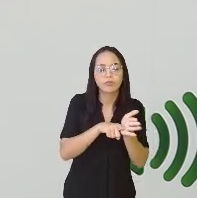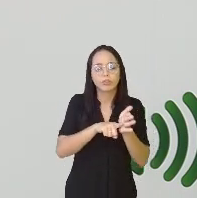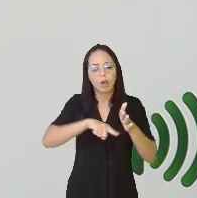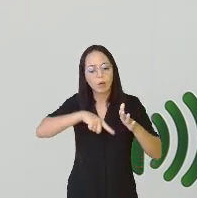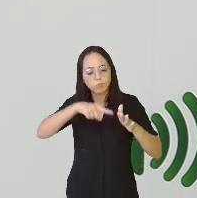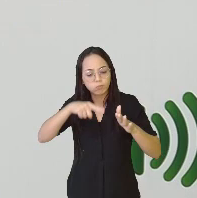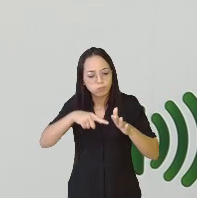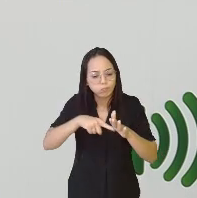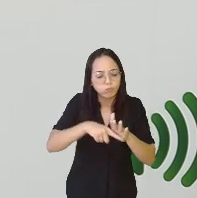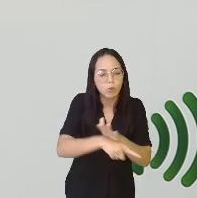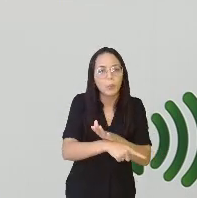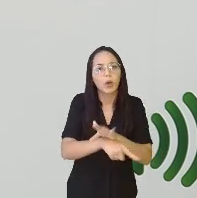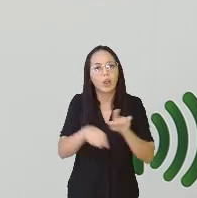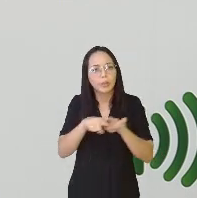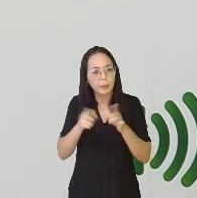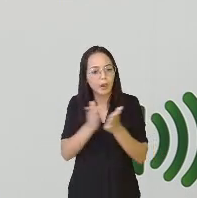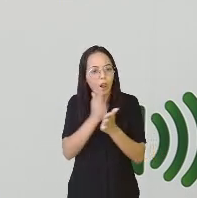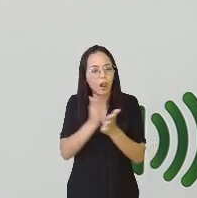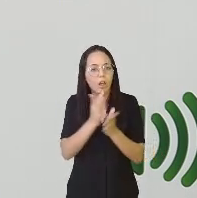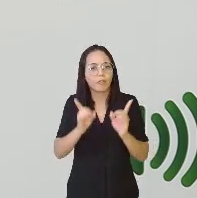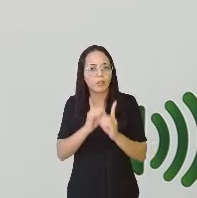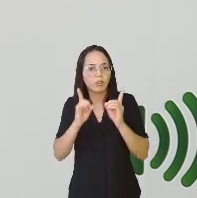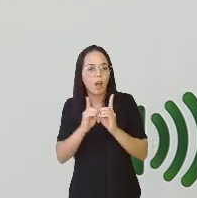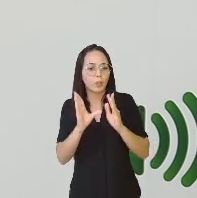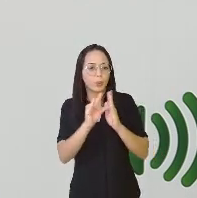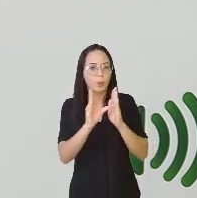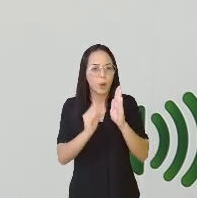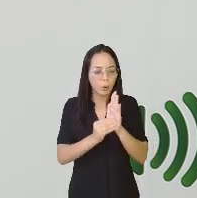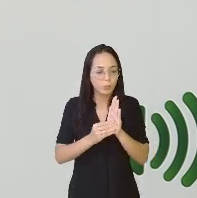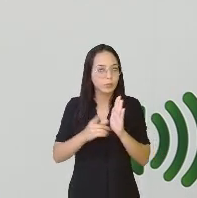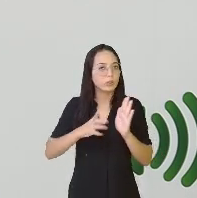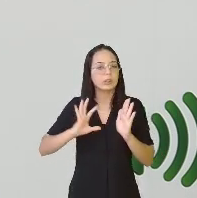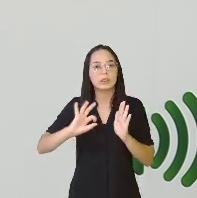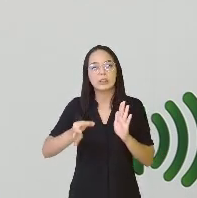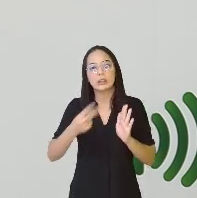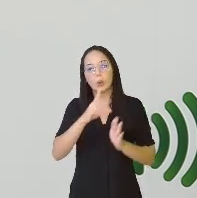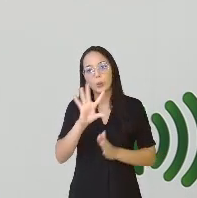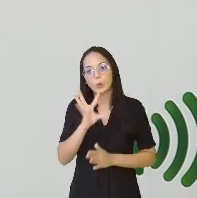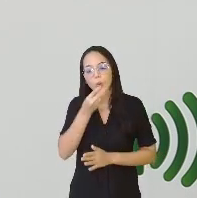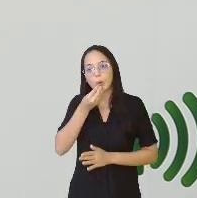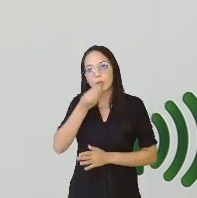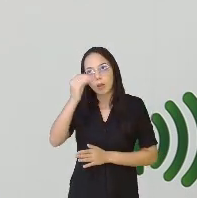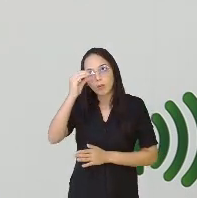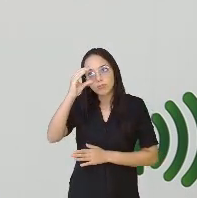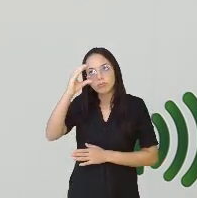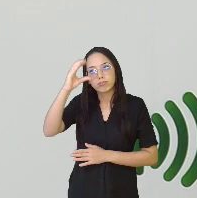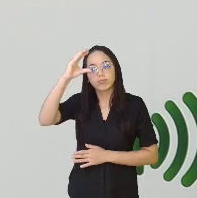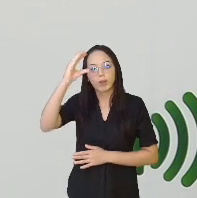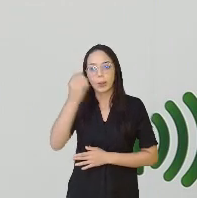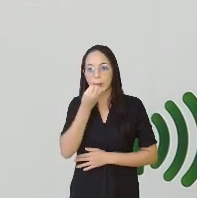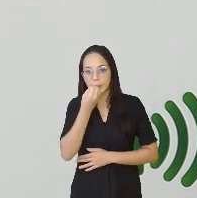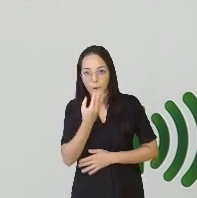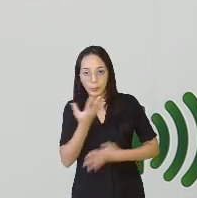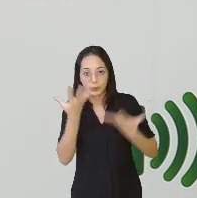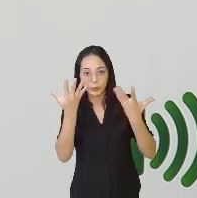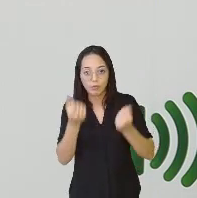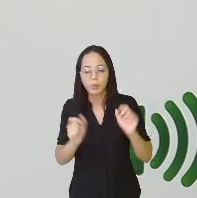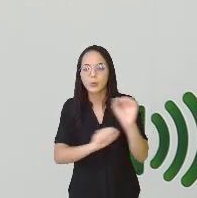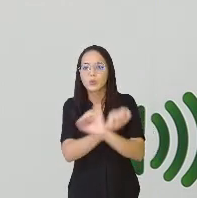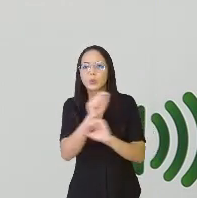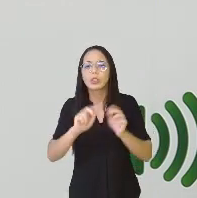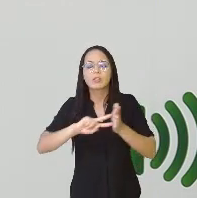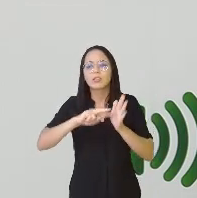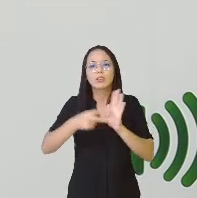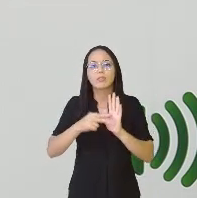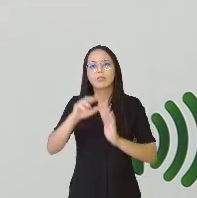aprofundar, procurar no teu livro didático esse assunto, e com certeza o teu conhecimento vai ser, muito bom. Então, vamos lá. O que é o